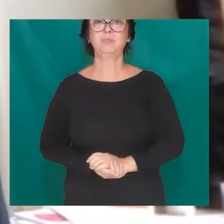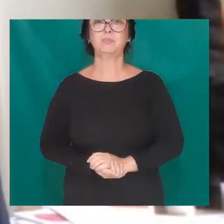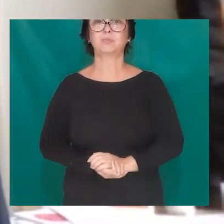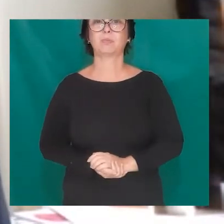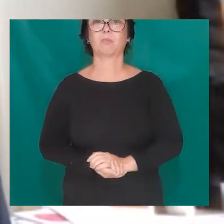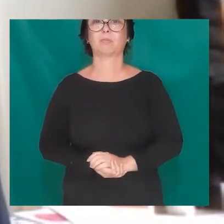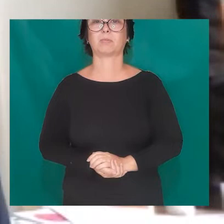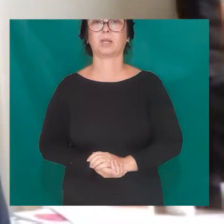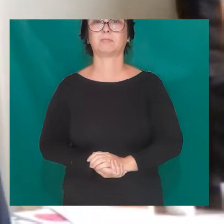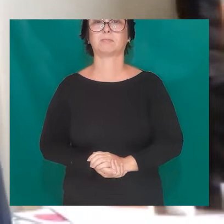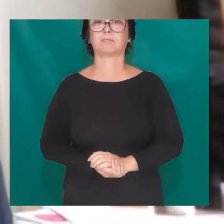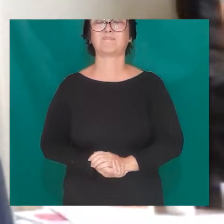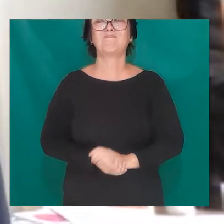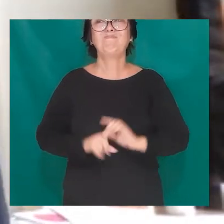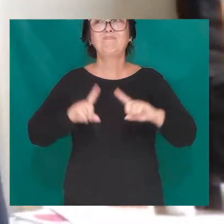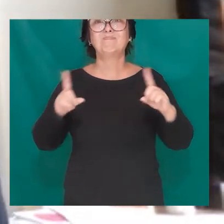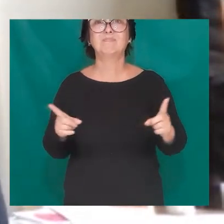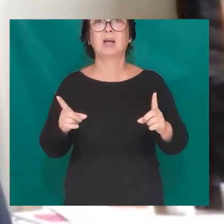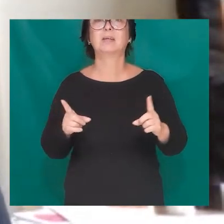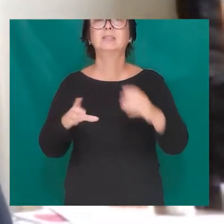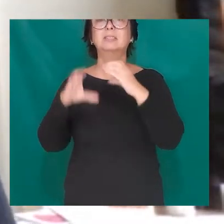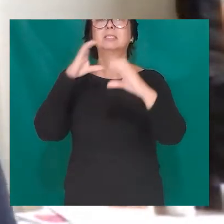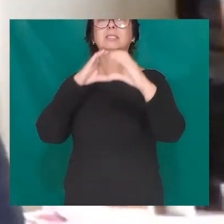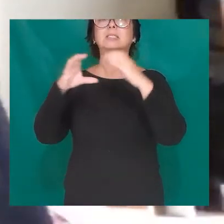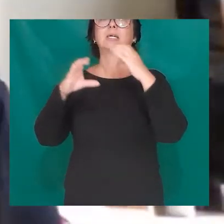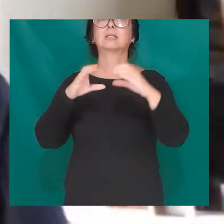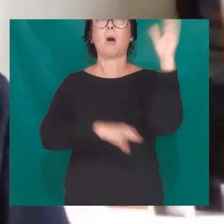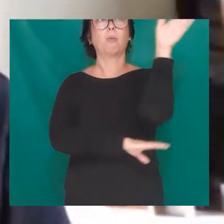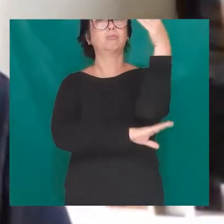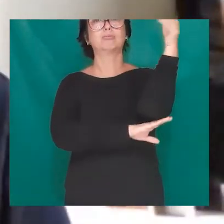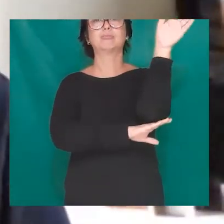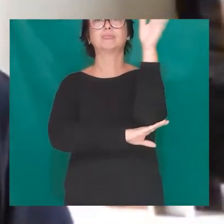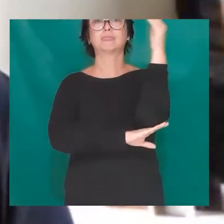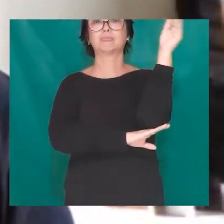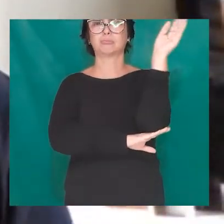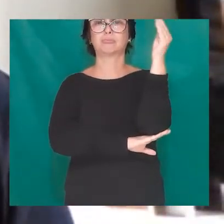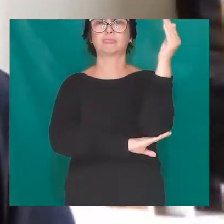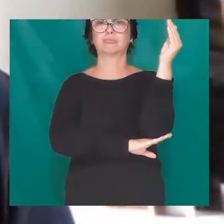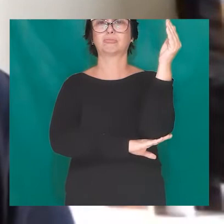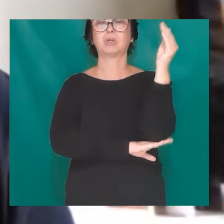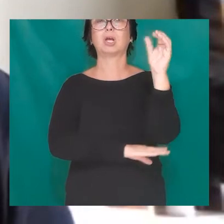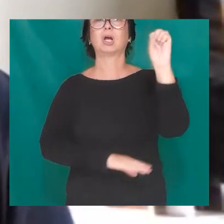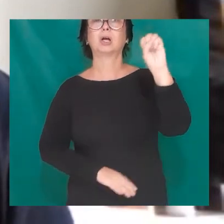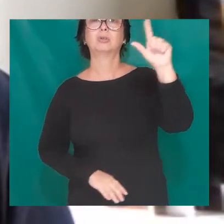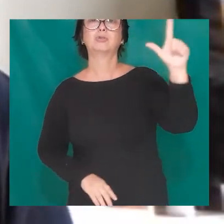Mas só que era a coisa baseada em cantar nos hinos, né? Tinha a coisa da no salto, no sol, né? Dó,